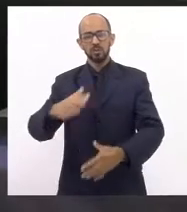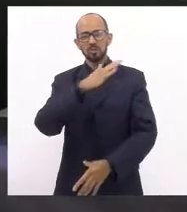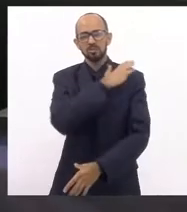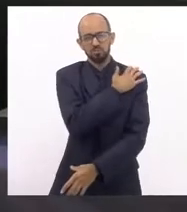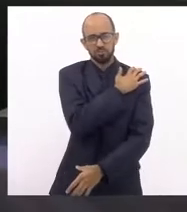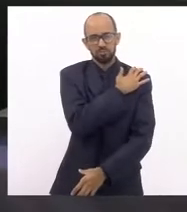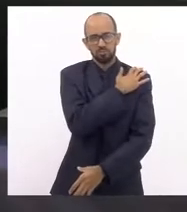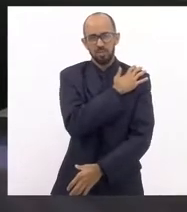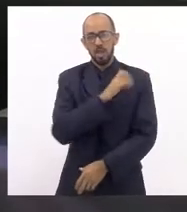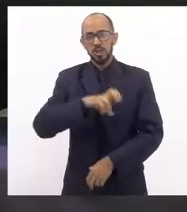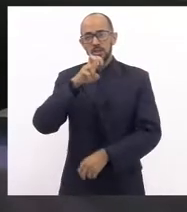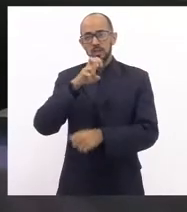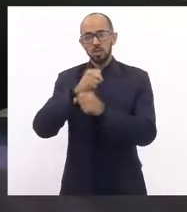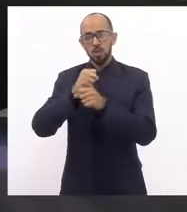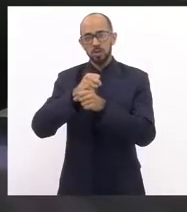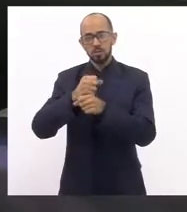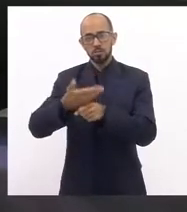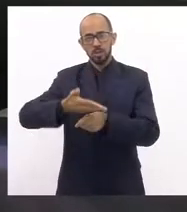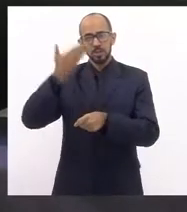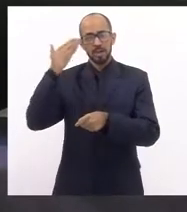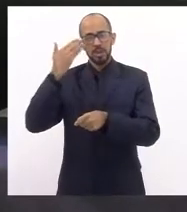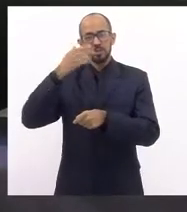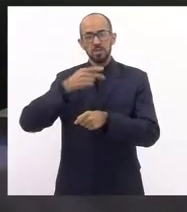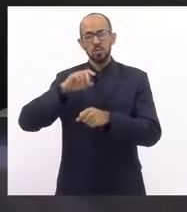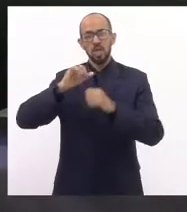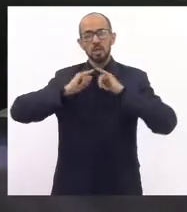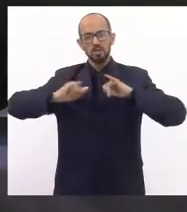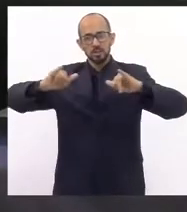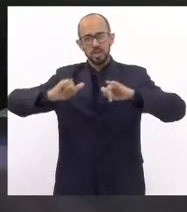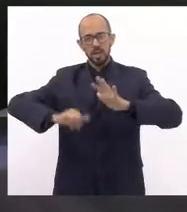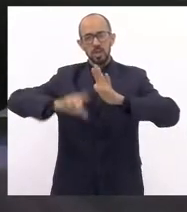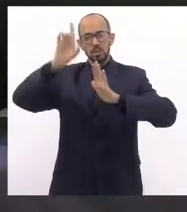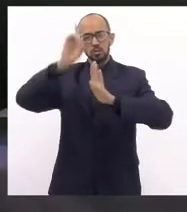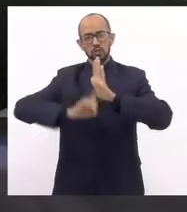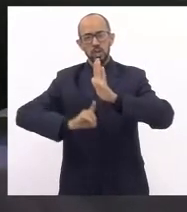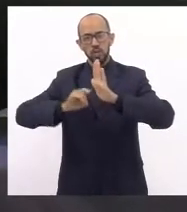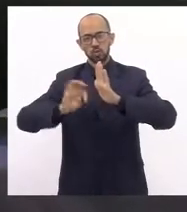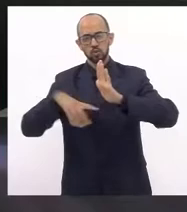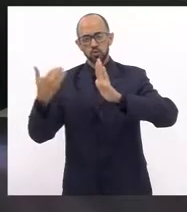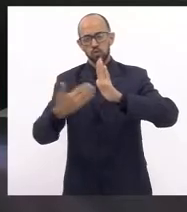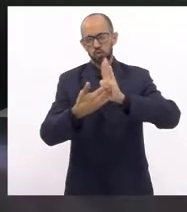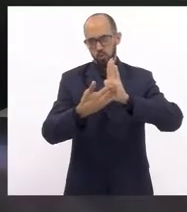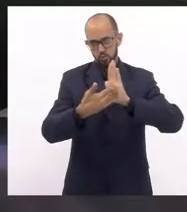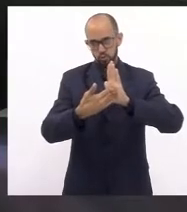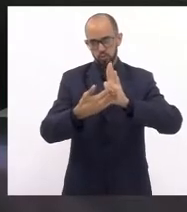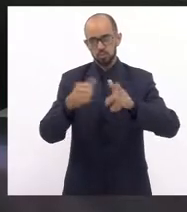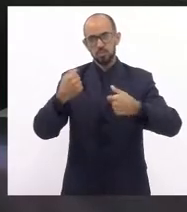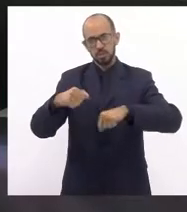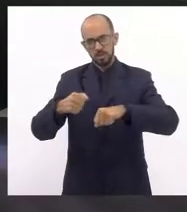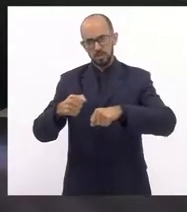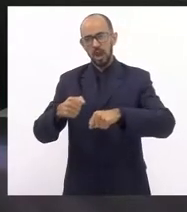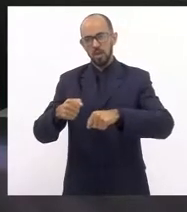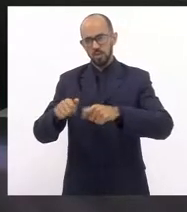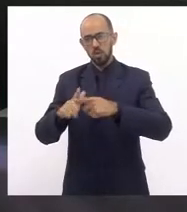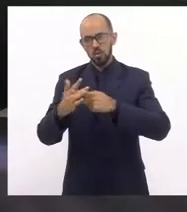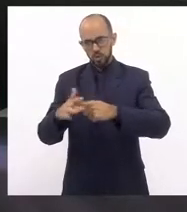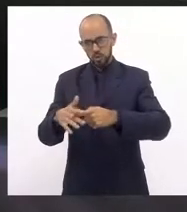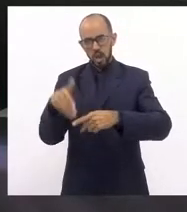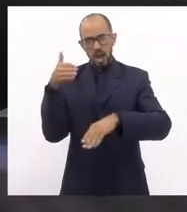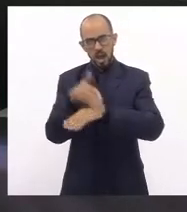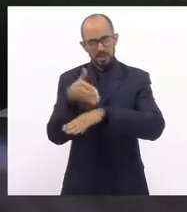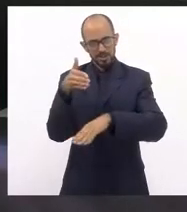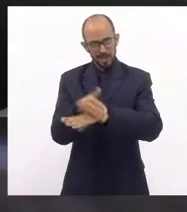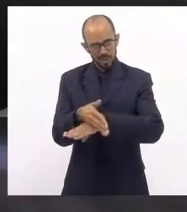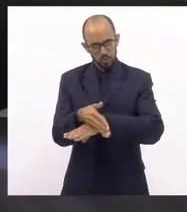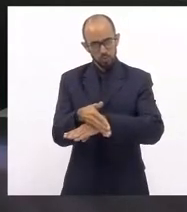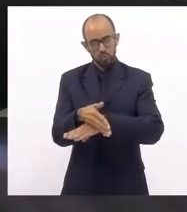atrás, lancei Capelania Direito de Todos, porque eu sei que a capelania te corrige acesso, né? Te traz acesso, te dá o direito ao